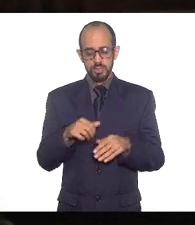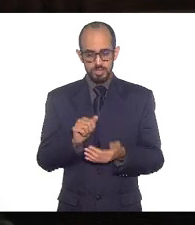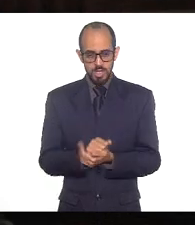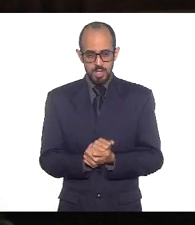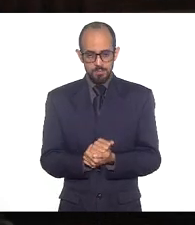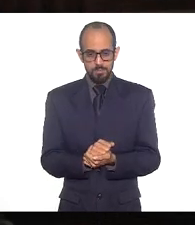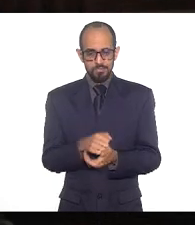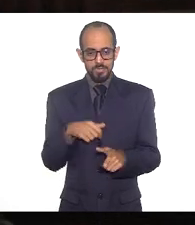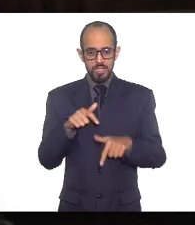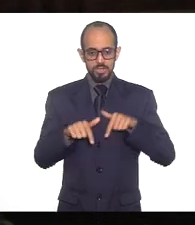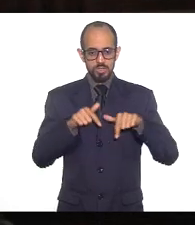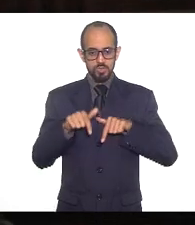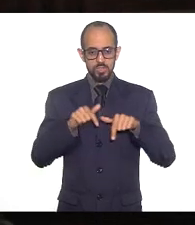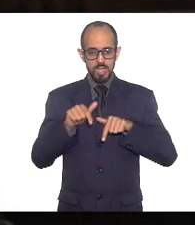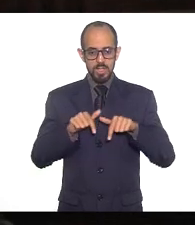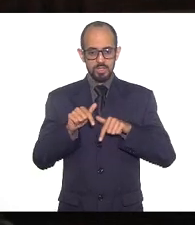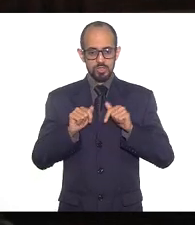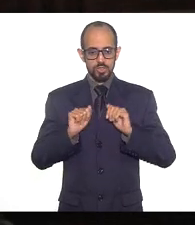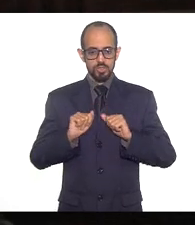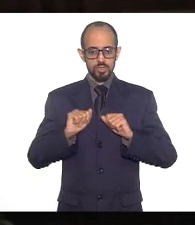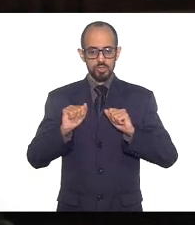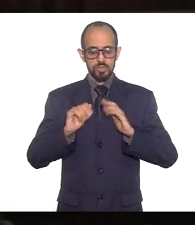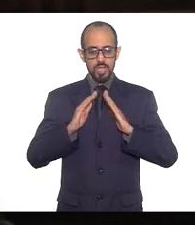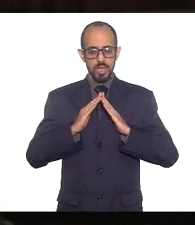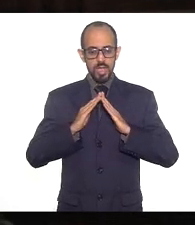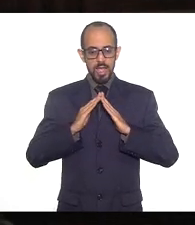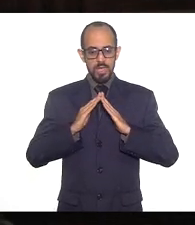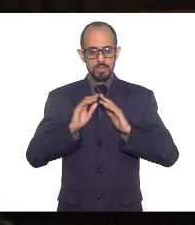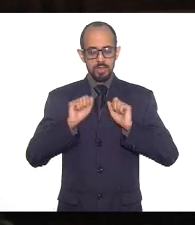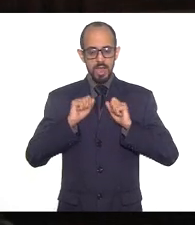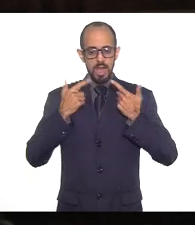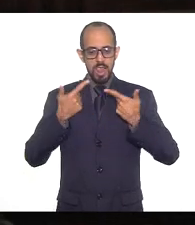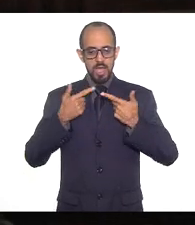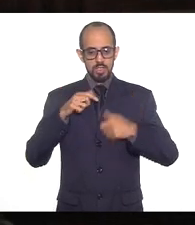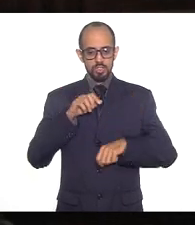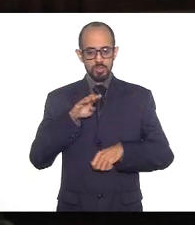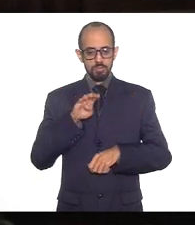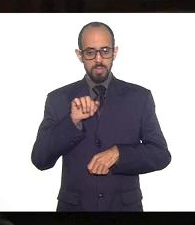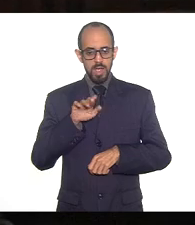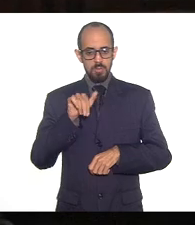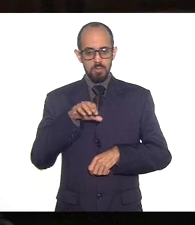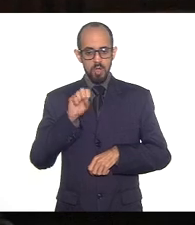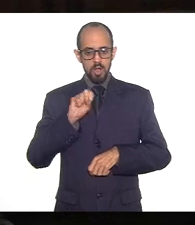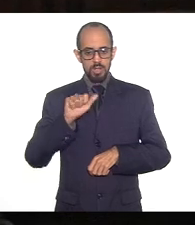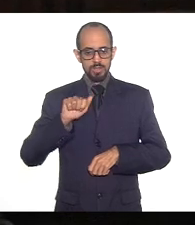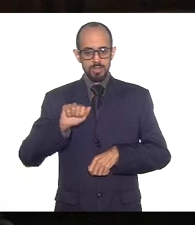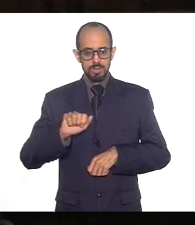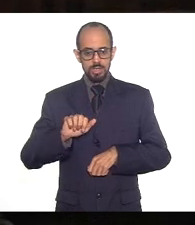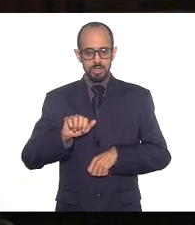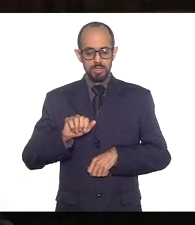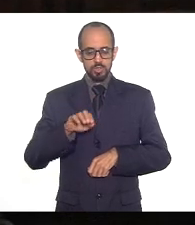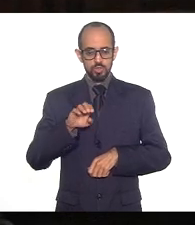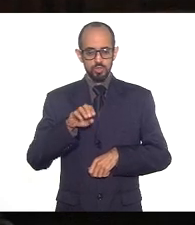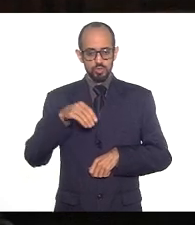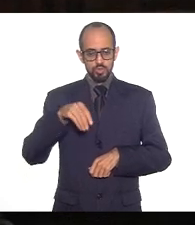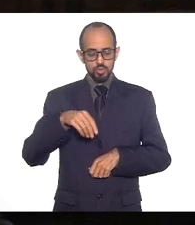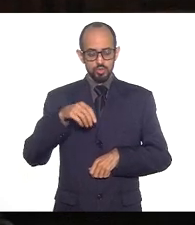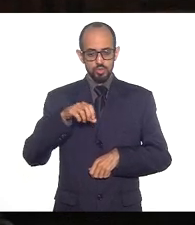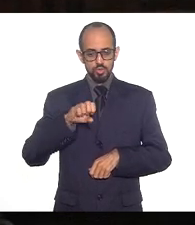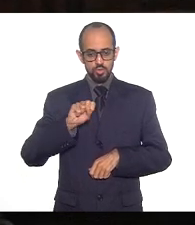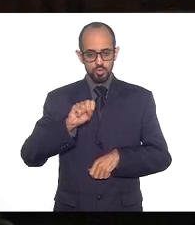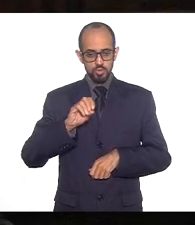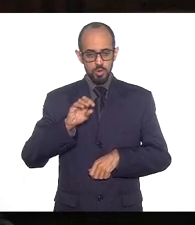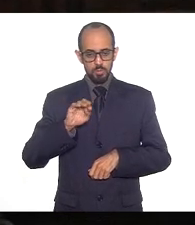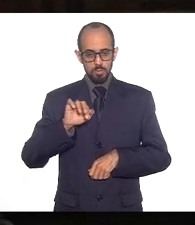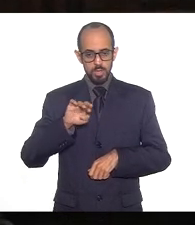as atividades do plenário Barbosa Lima sobrinho para as atividades Ordinárias regulares do Parlamento vamos para um